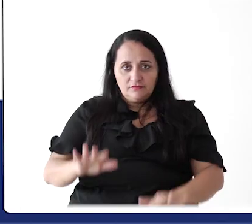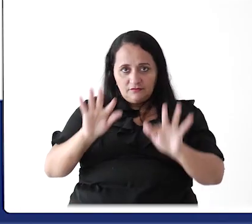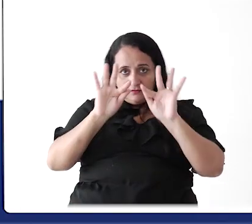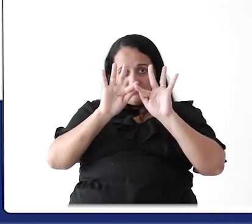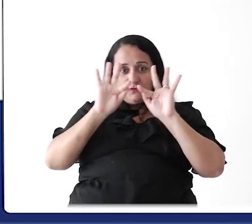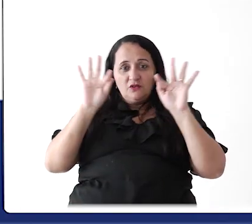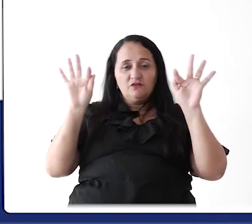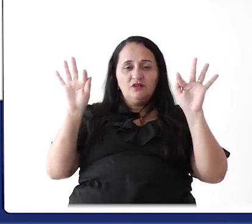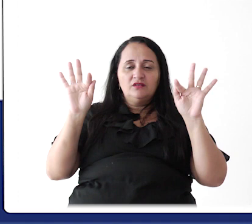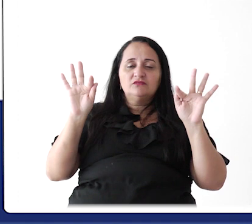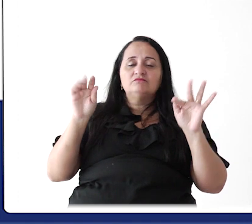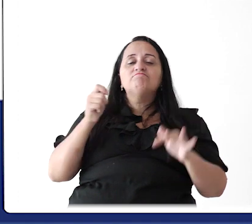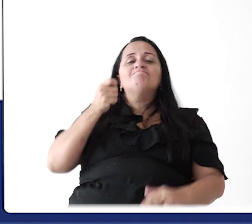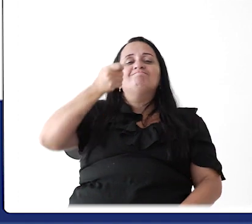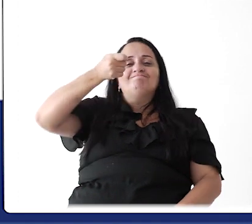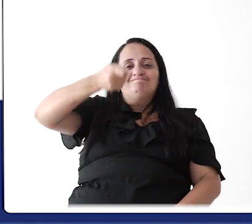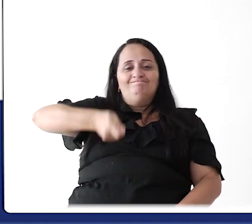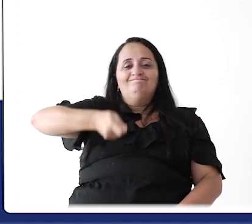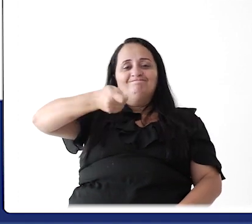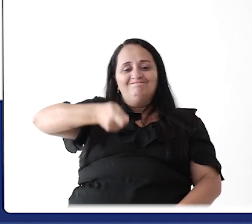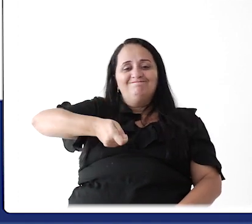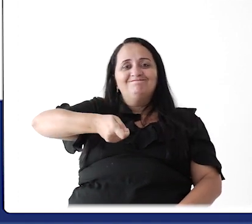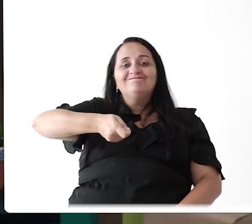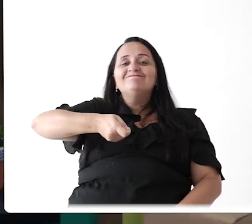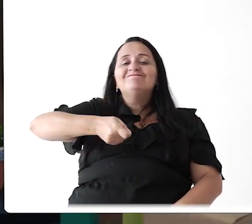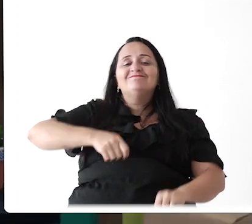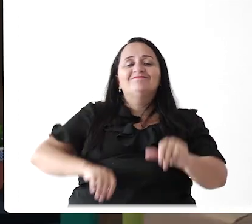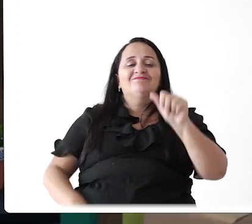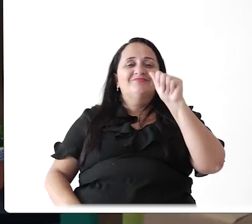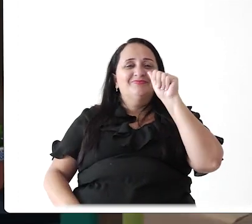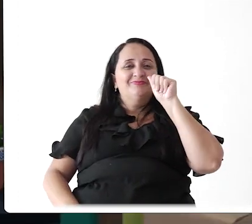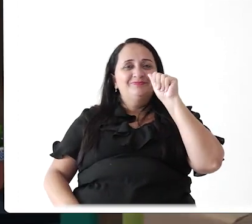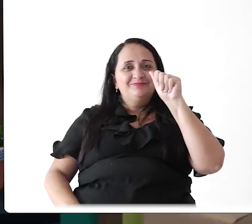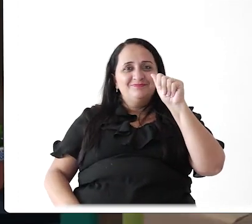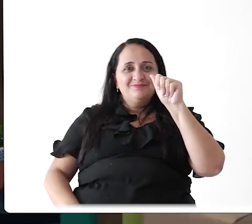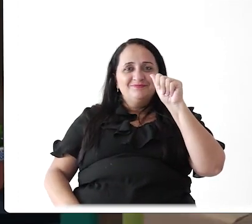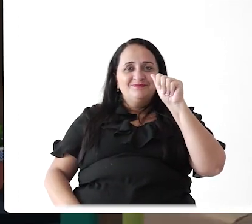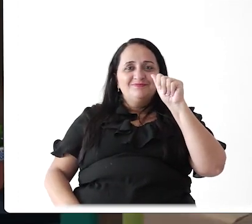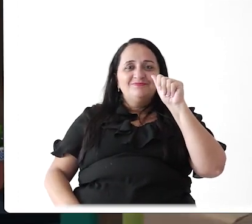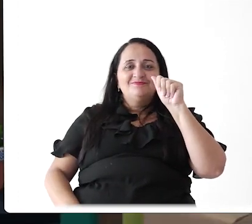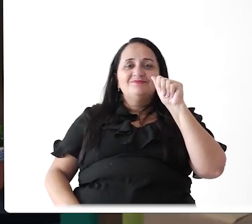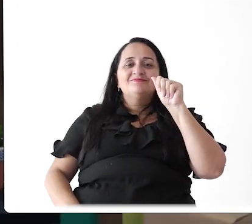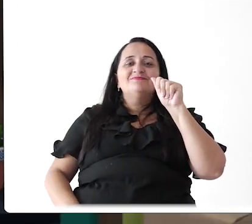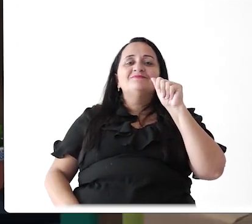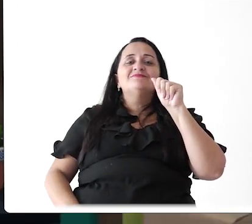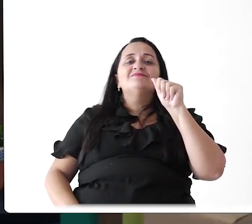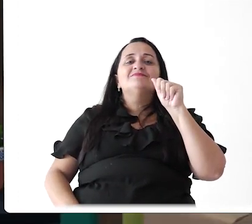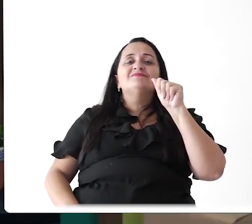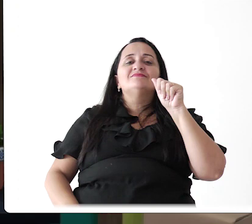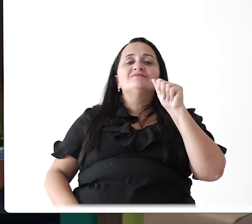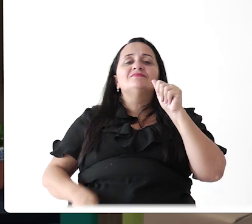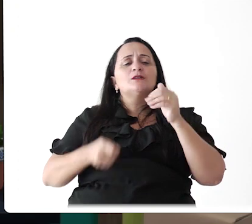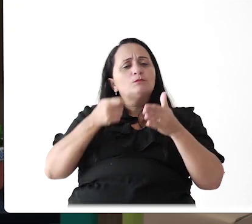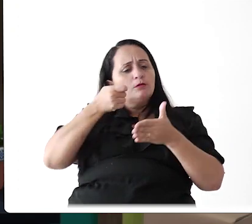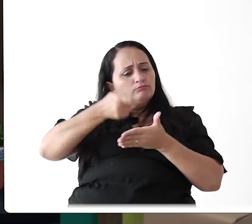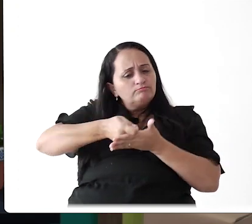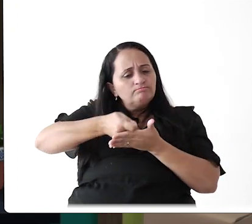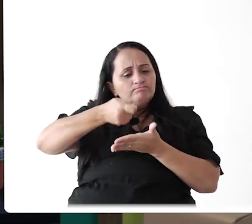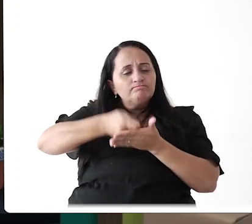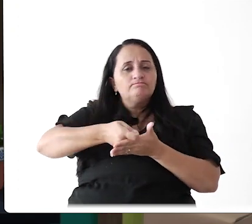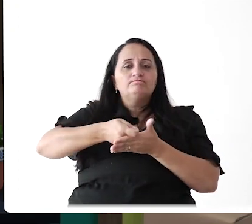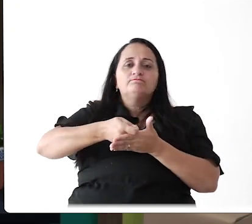frase afirmativa. Resposta da letra A. Esse mas, ele vem para contrastar